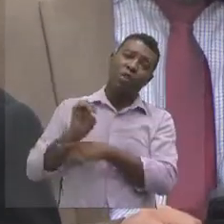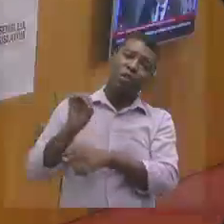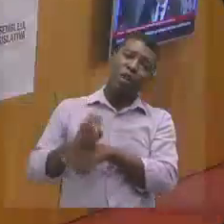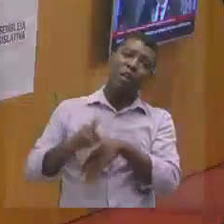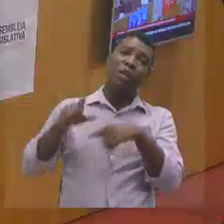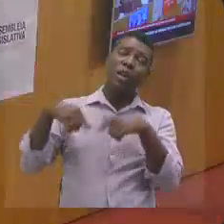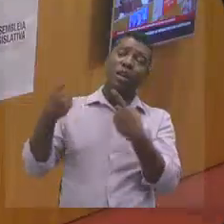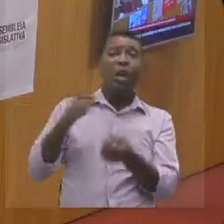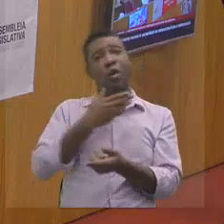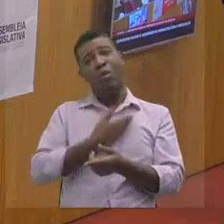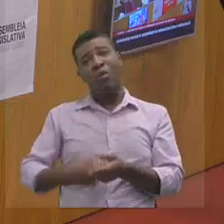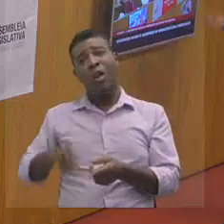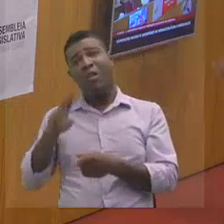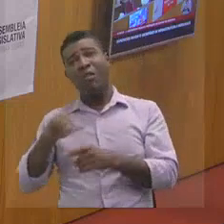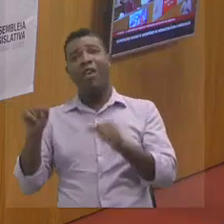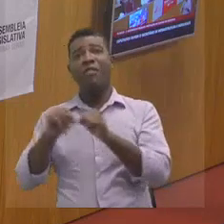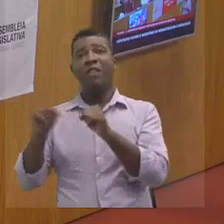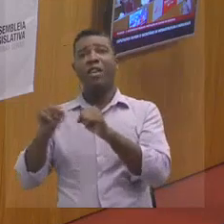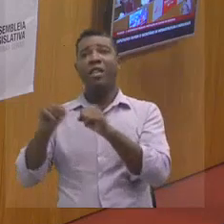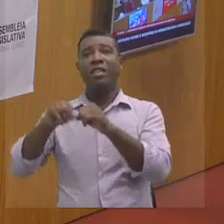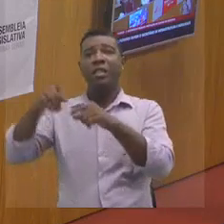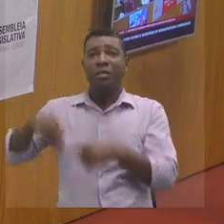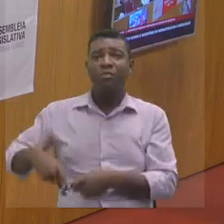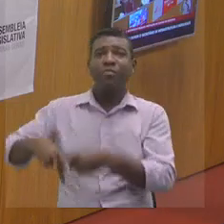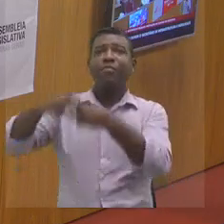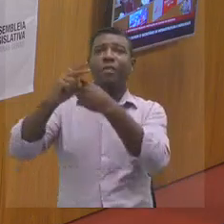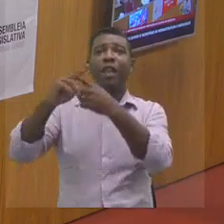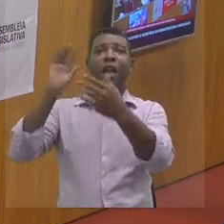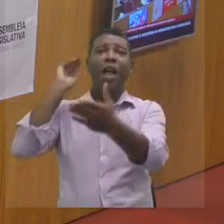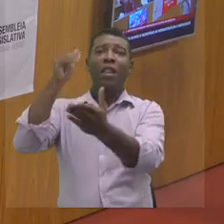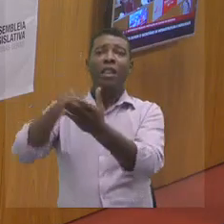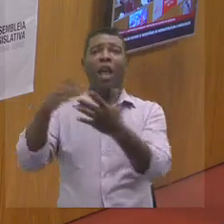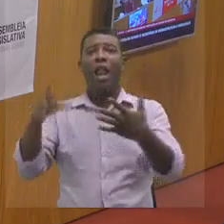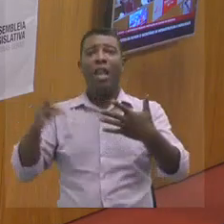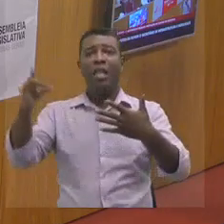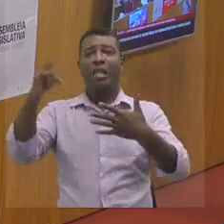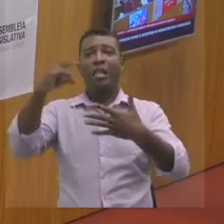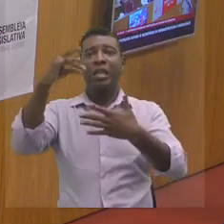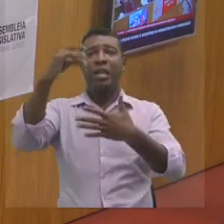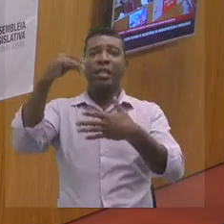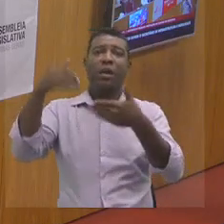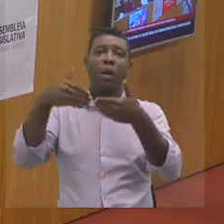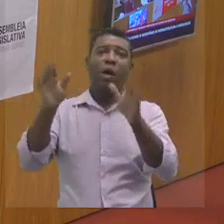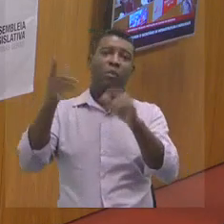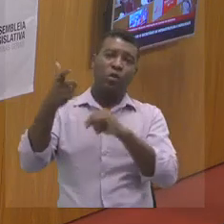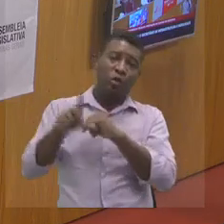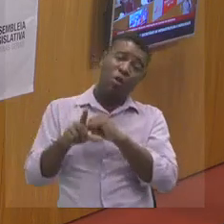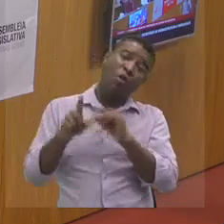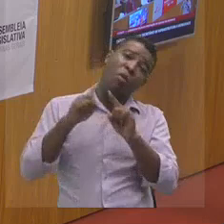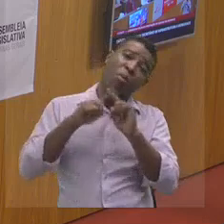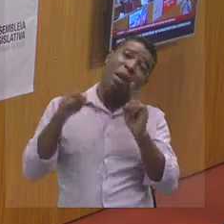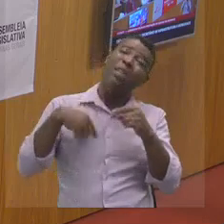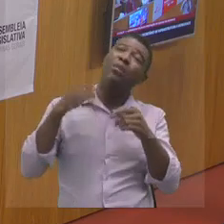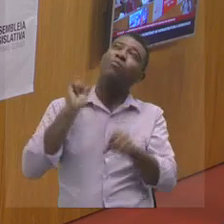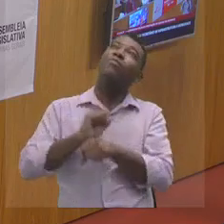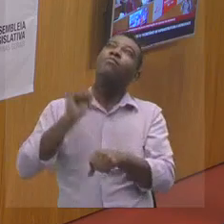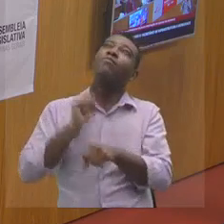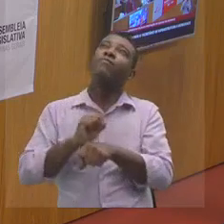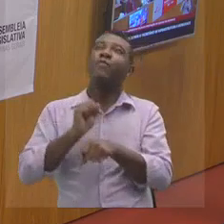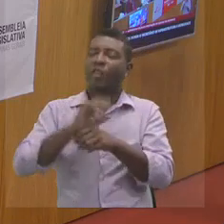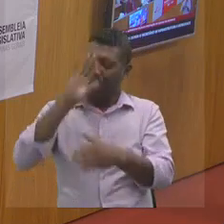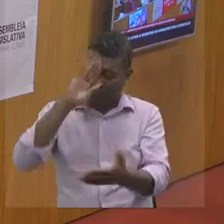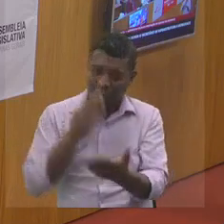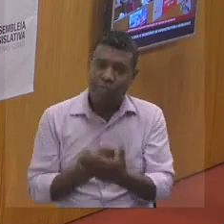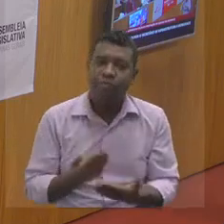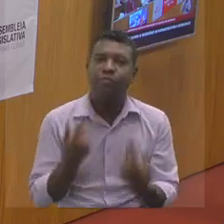ali que fazer essa manutenção até que uma nova licitação seja aberta mais perto que tudo se resolva da melhor forma e confio no Senhor para estar